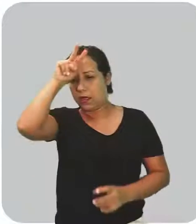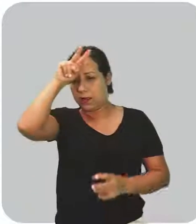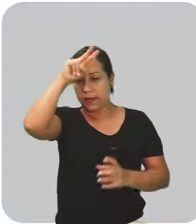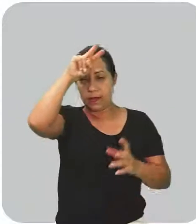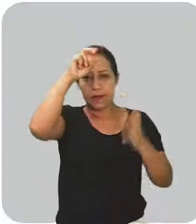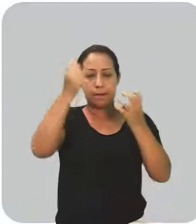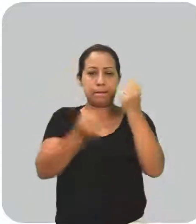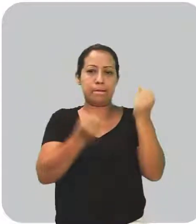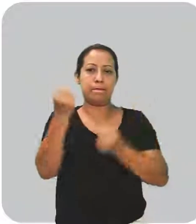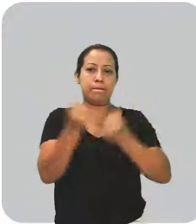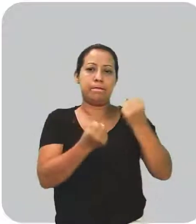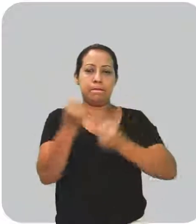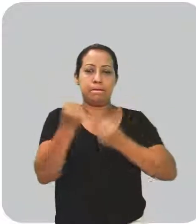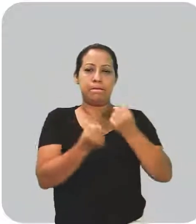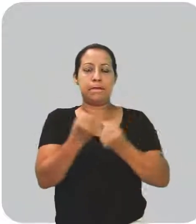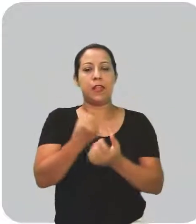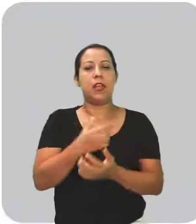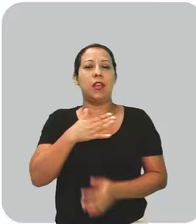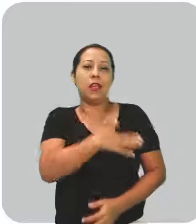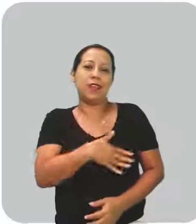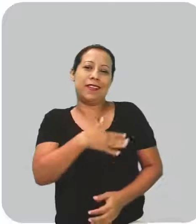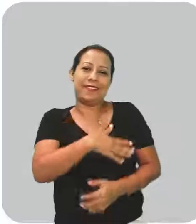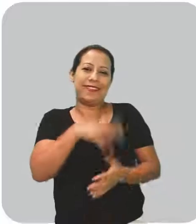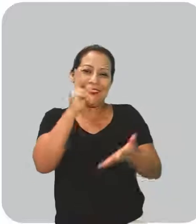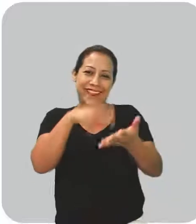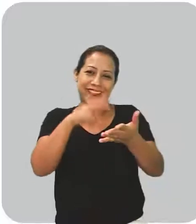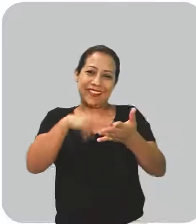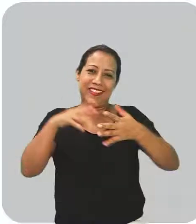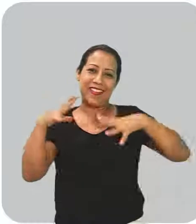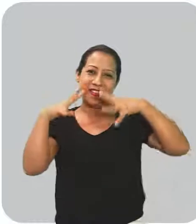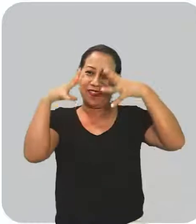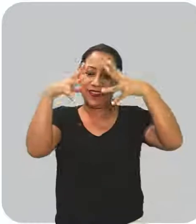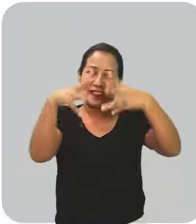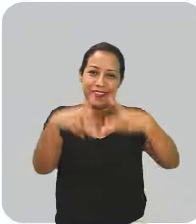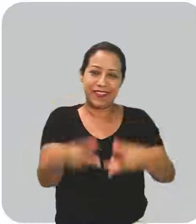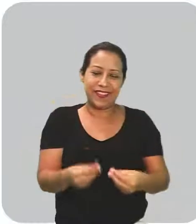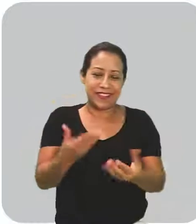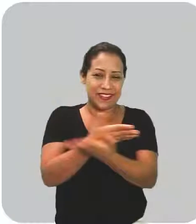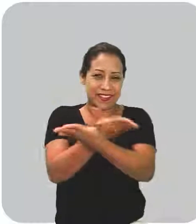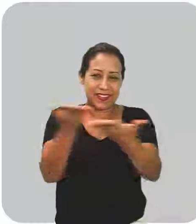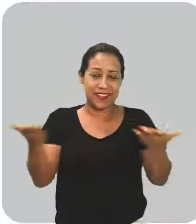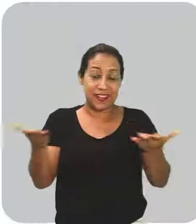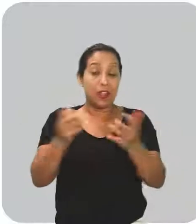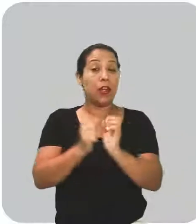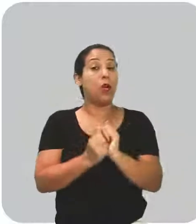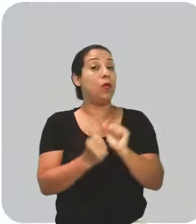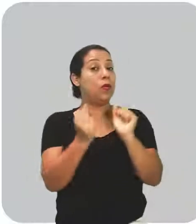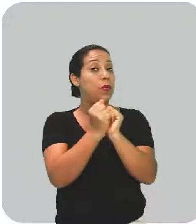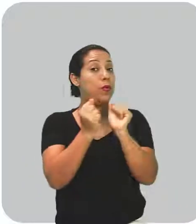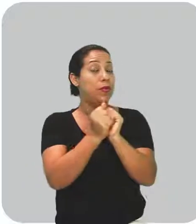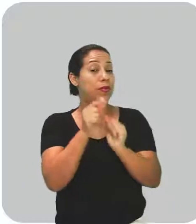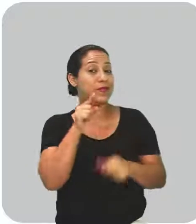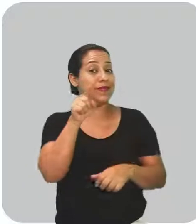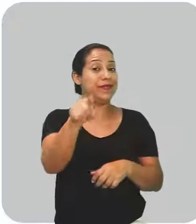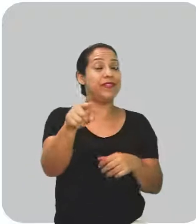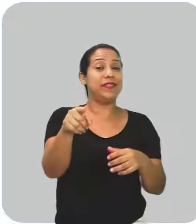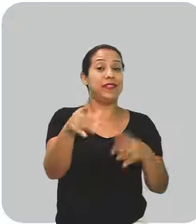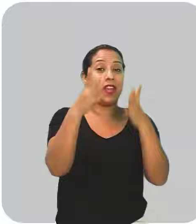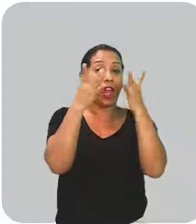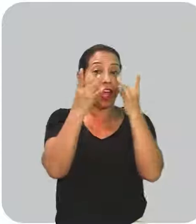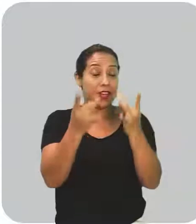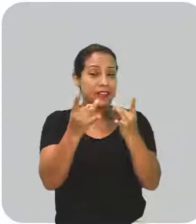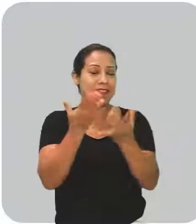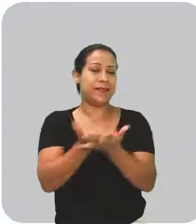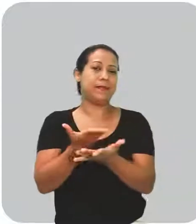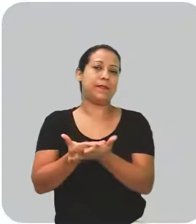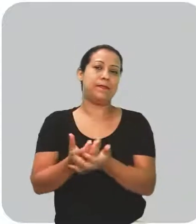Eu gostaria de fazer essa leitura com todos vocês aí, com você que está assistindo esta aula. Vamos